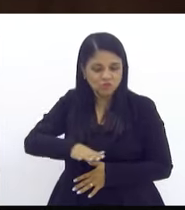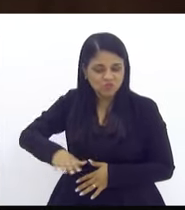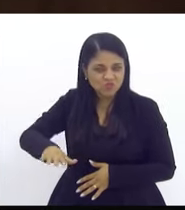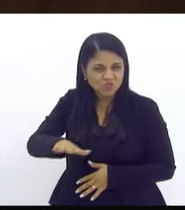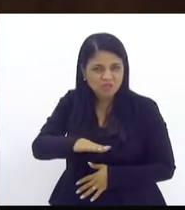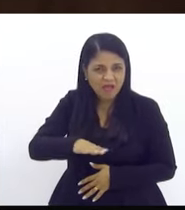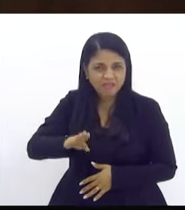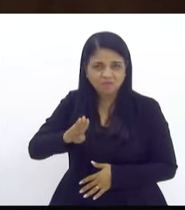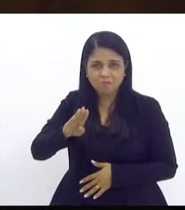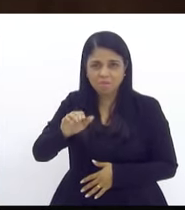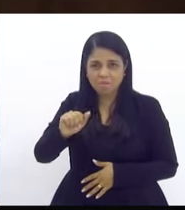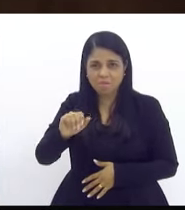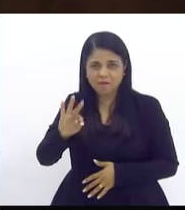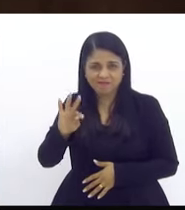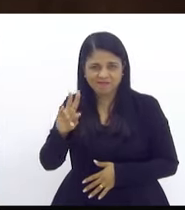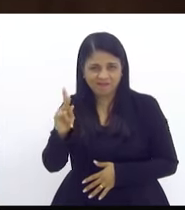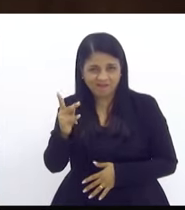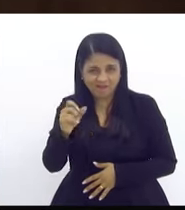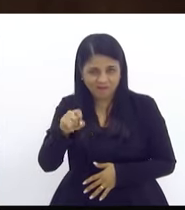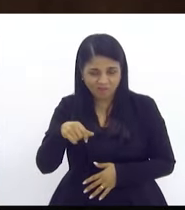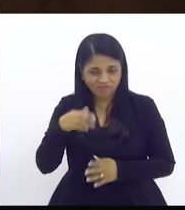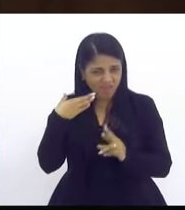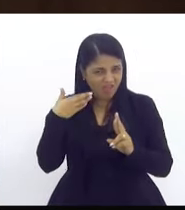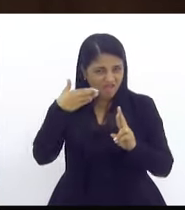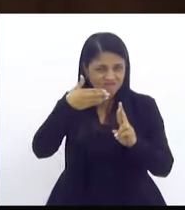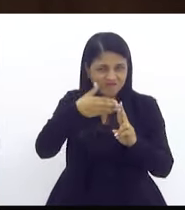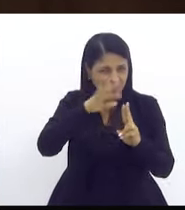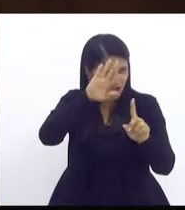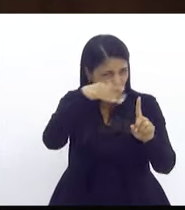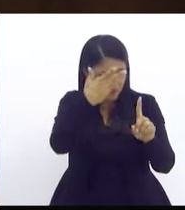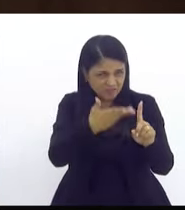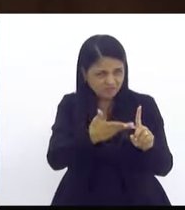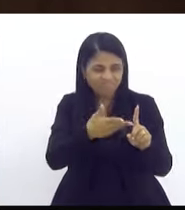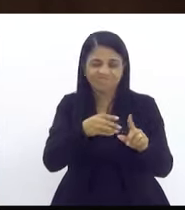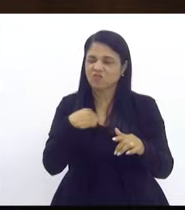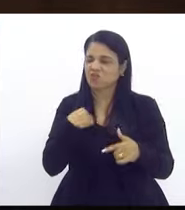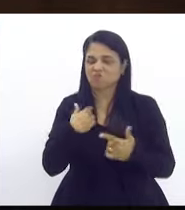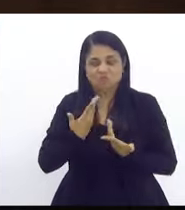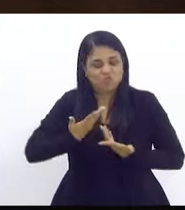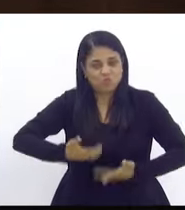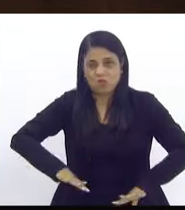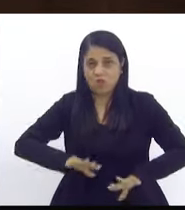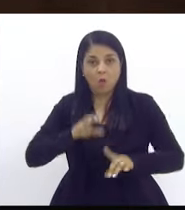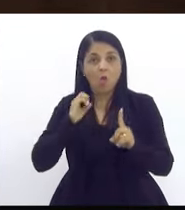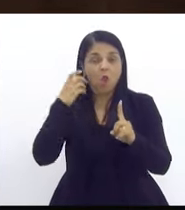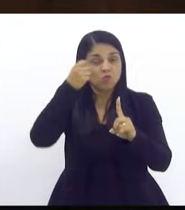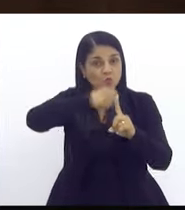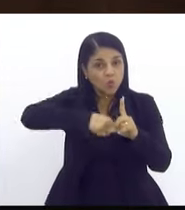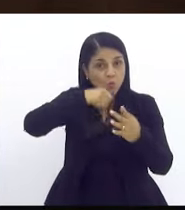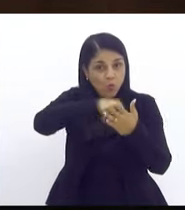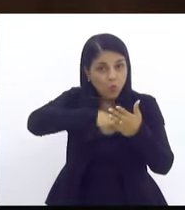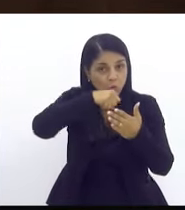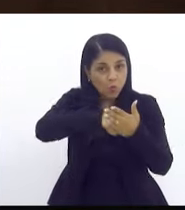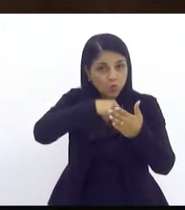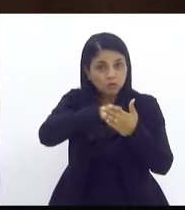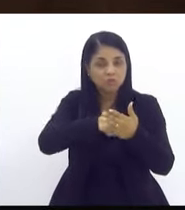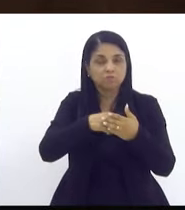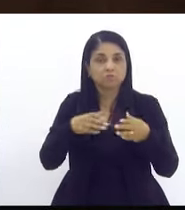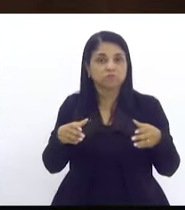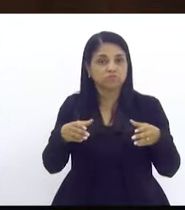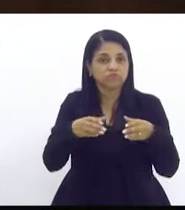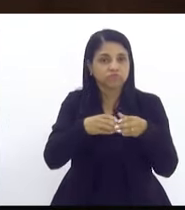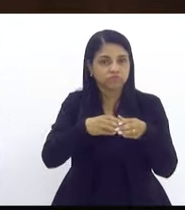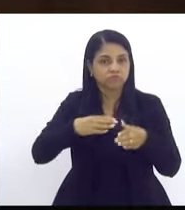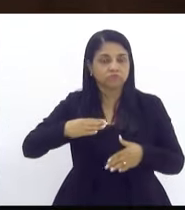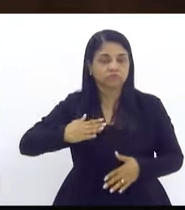tortura seja referenciado. A gente luta para que as Forças Armadas brasileiras se consolidem como